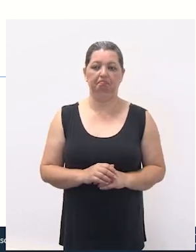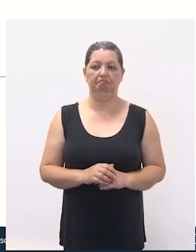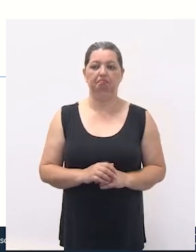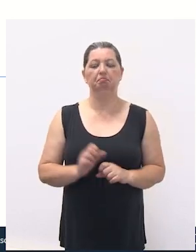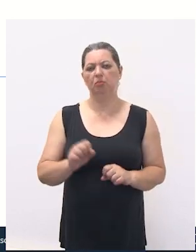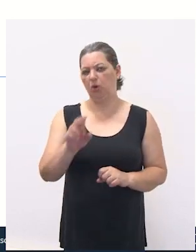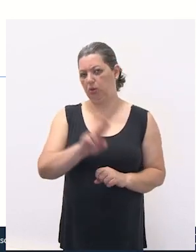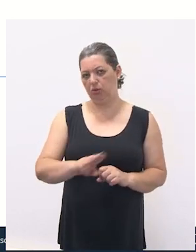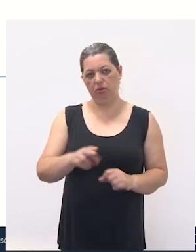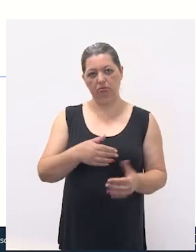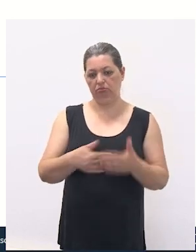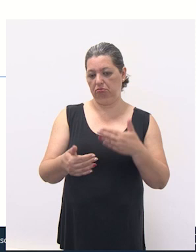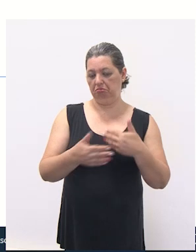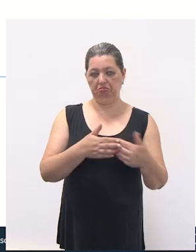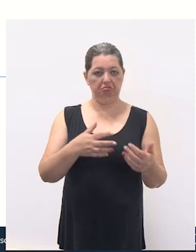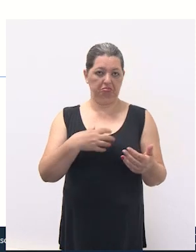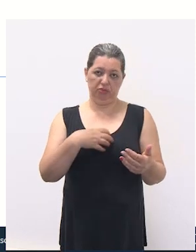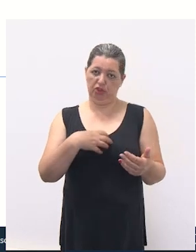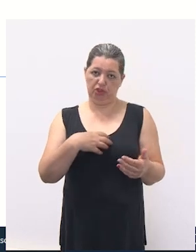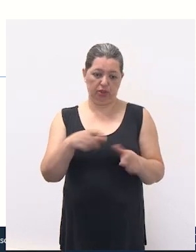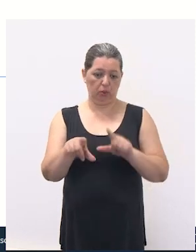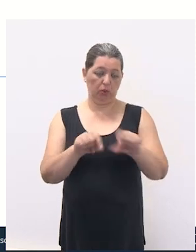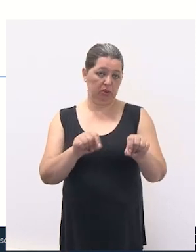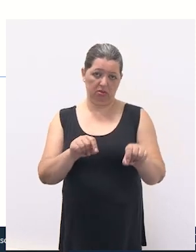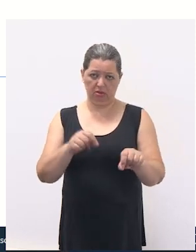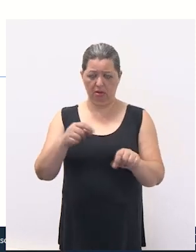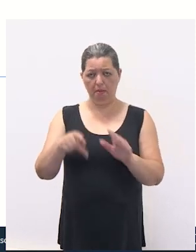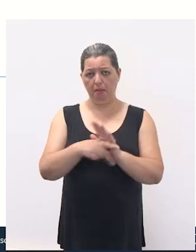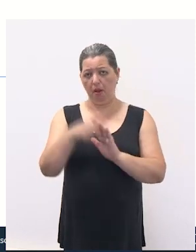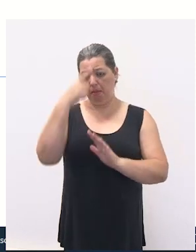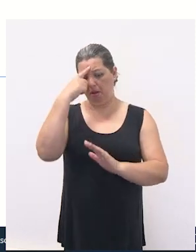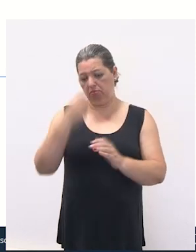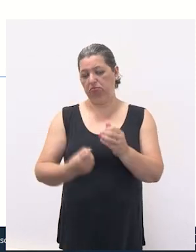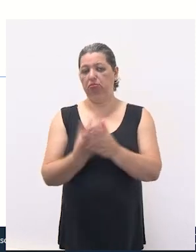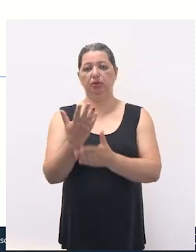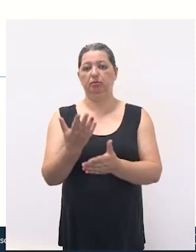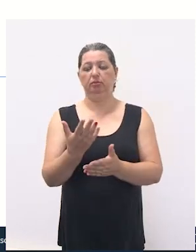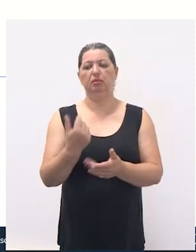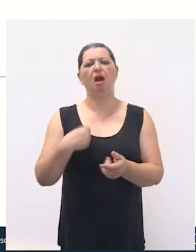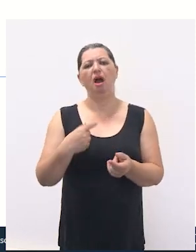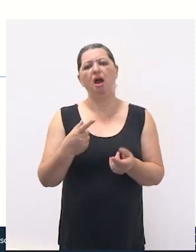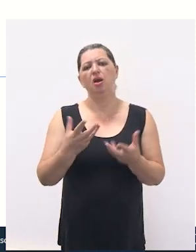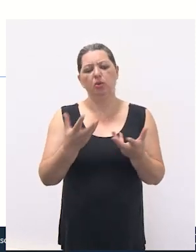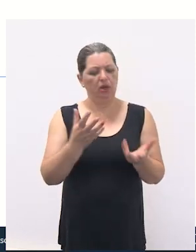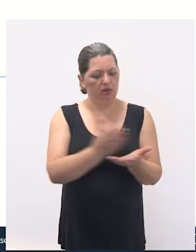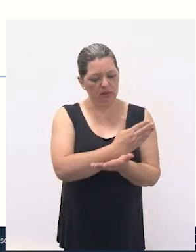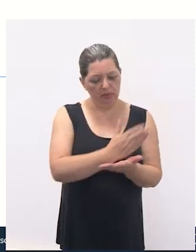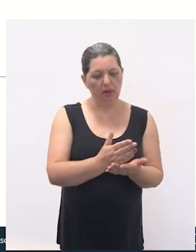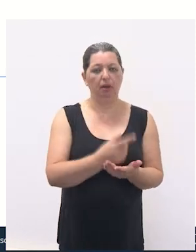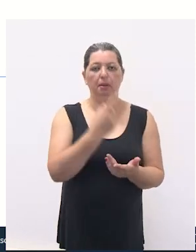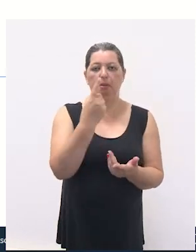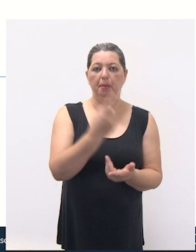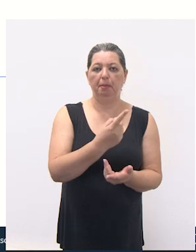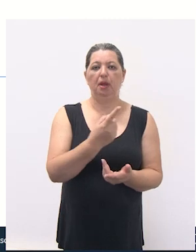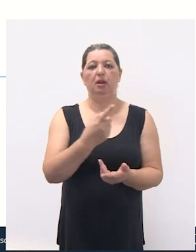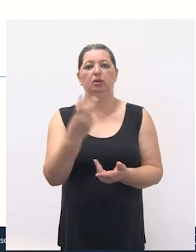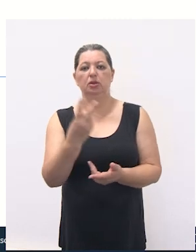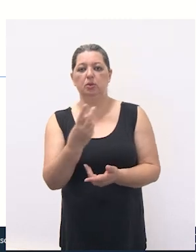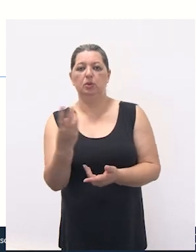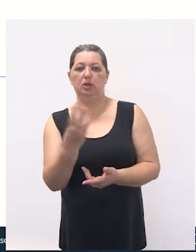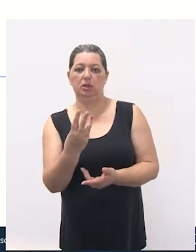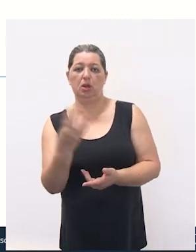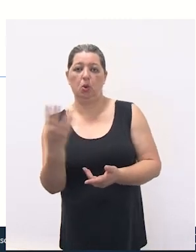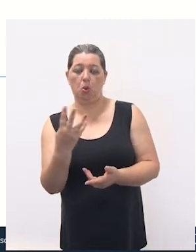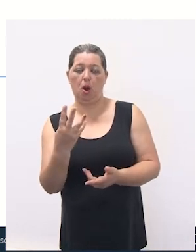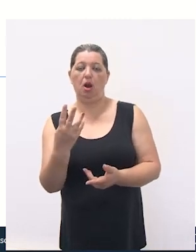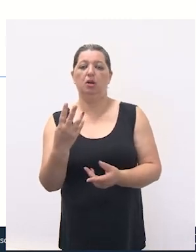com relação à criatividade mesmo, né? Ah, eu quero separar primeiro, segundo, terceiro e quarto bimestre, né? Aí